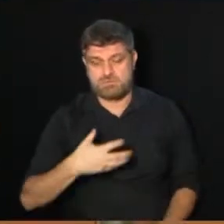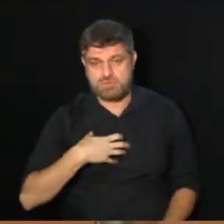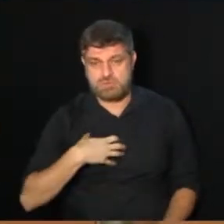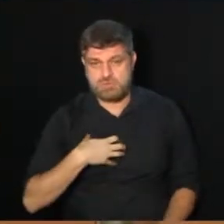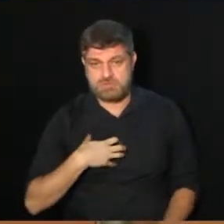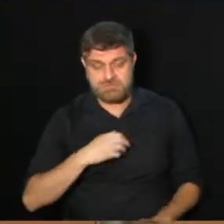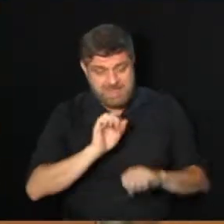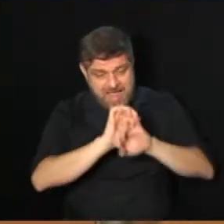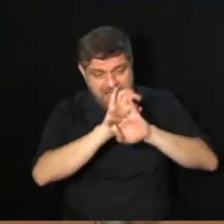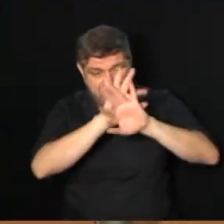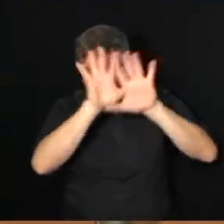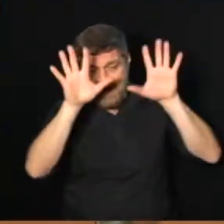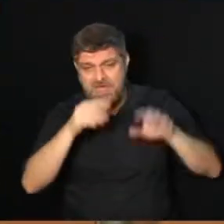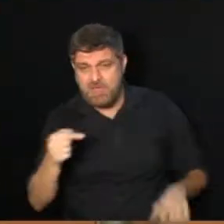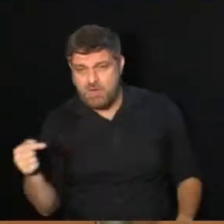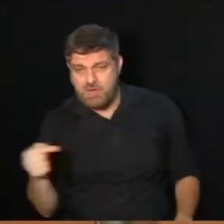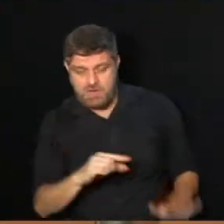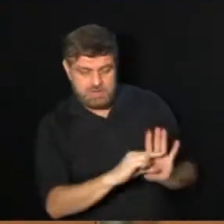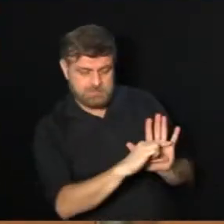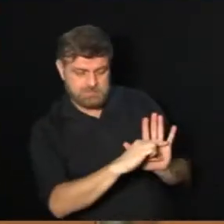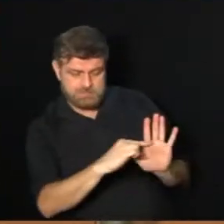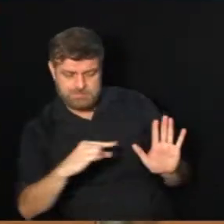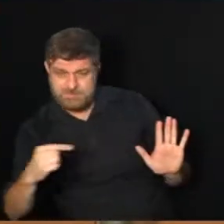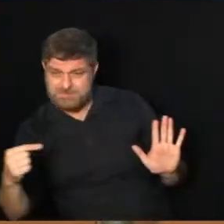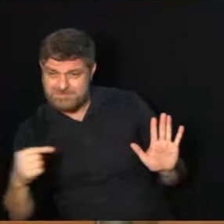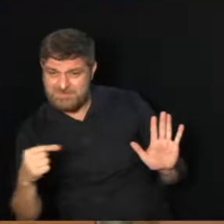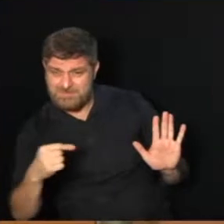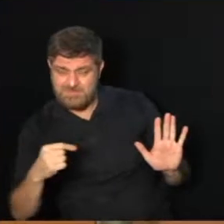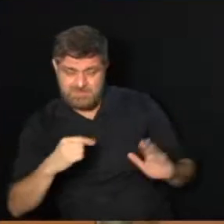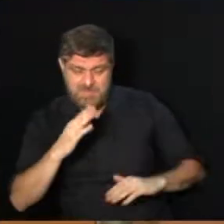expressa, onde consta o